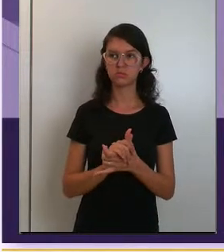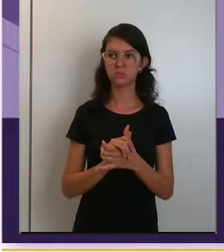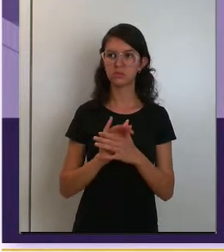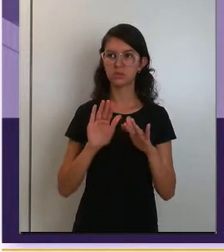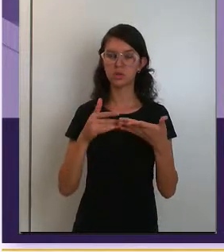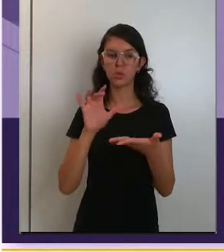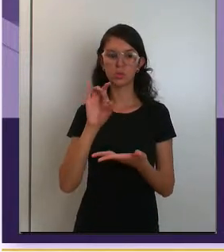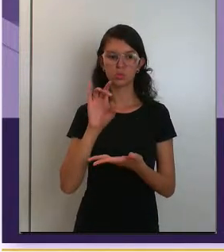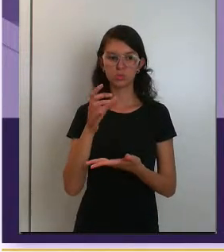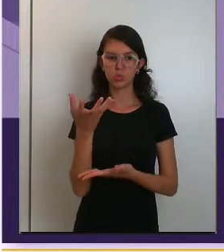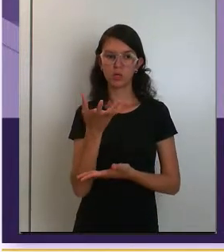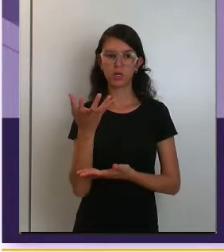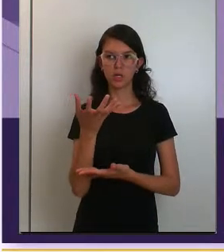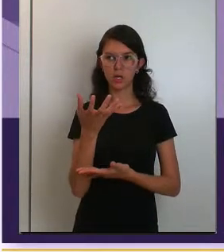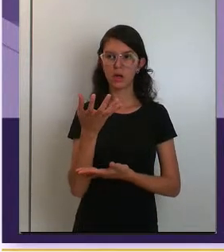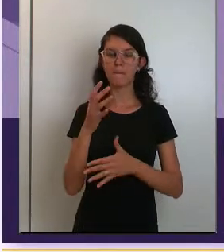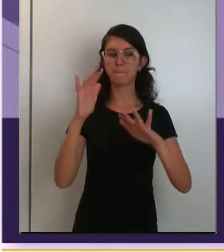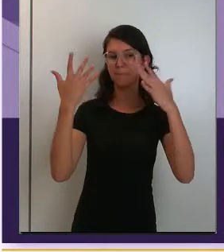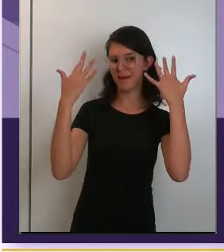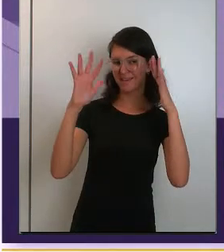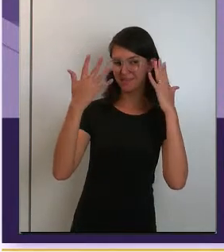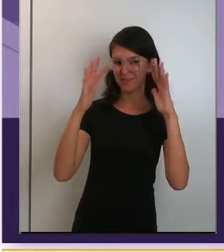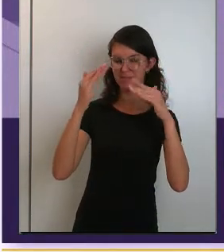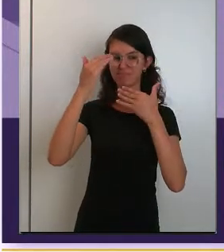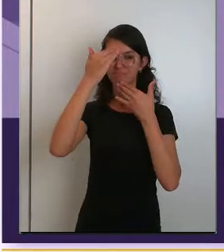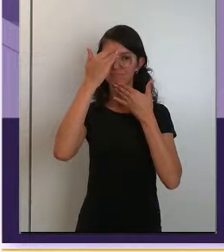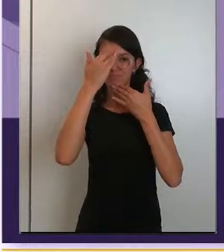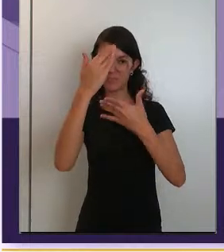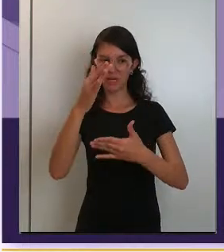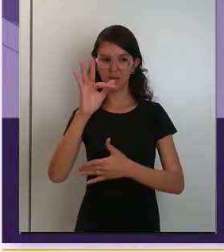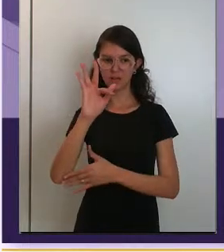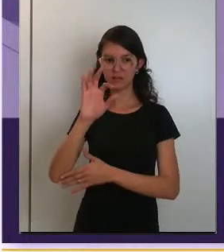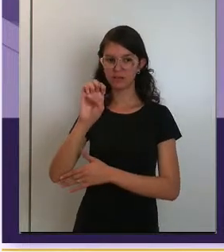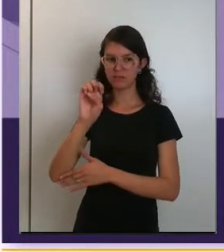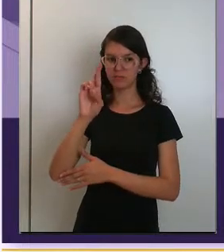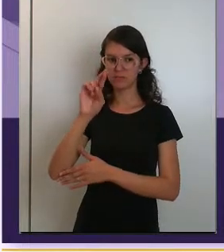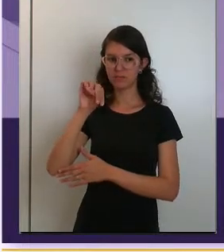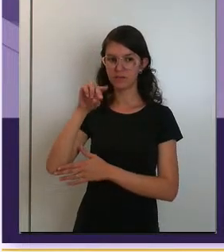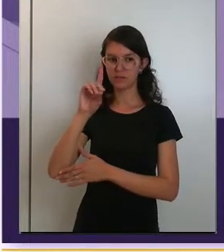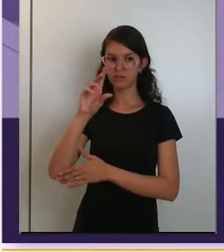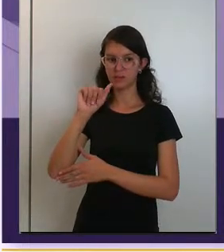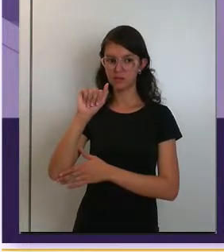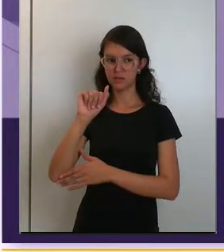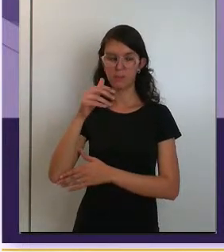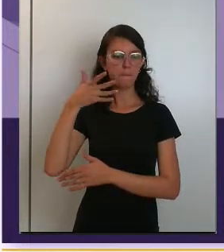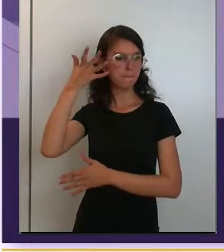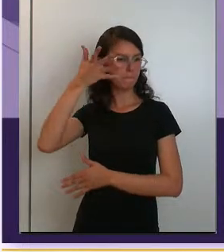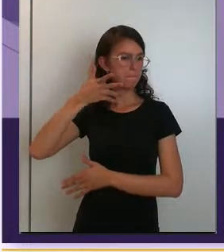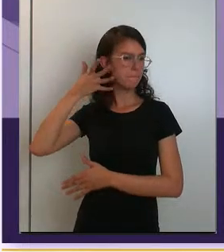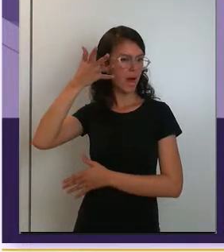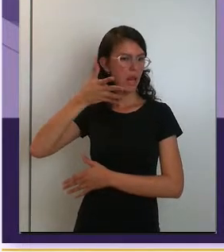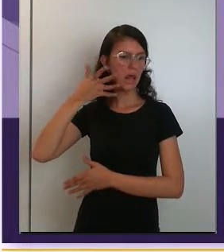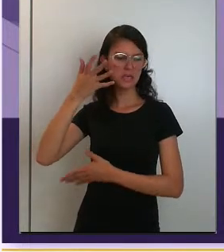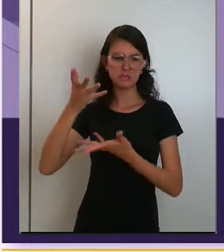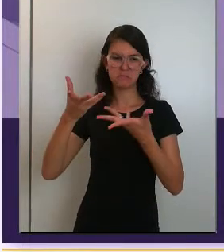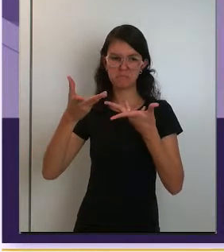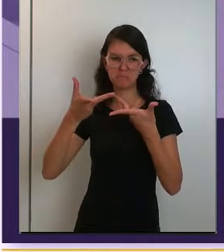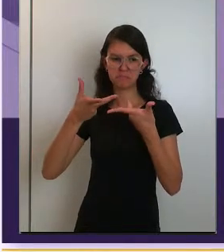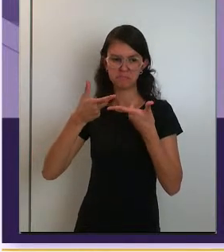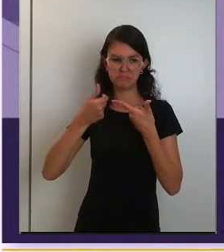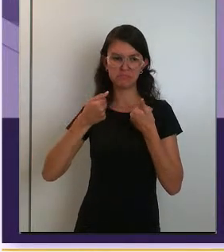queria também parabenizar e agradecer a Fernanda pela palestra dela super